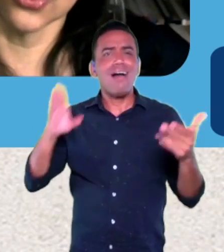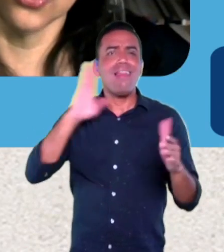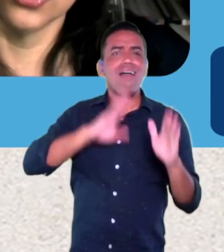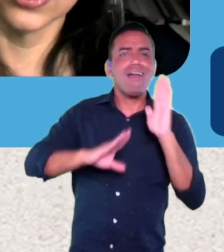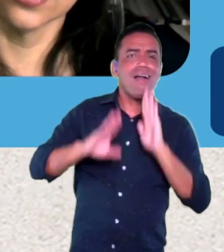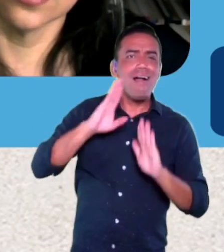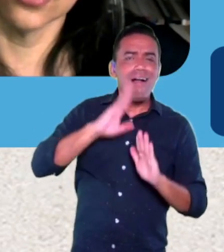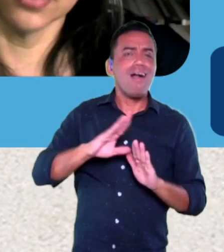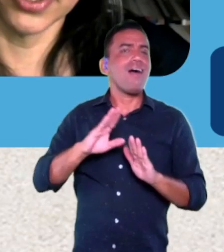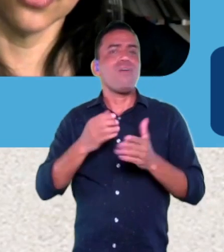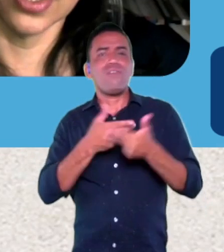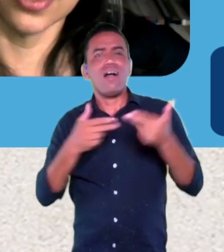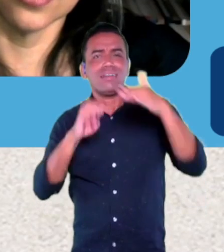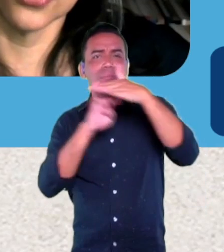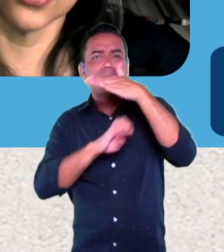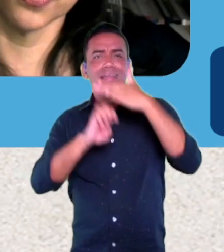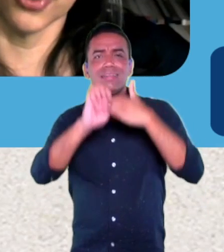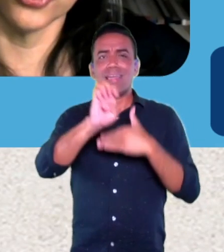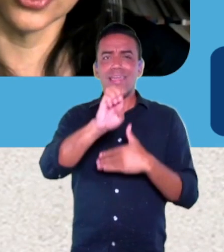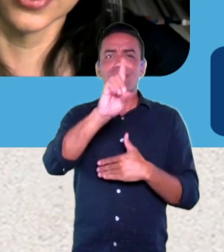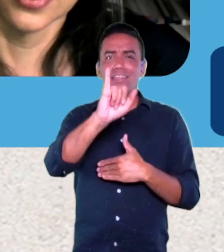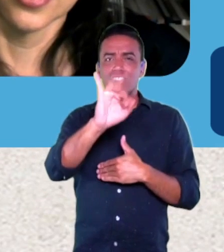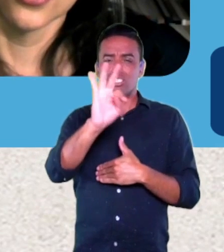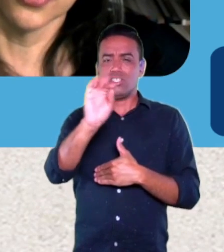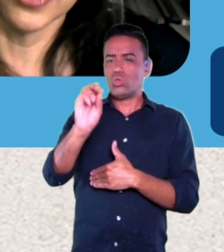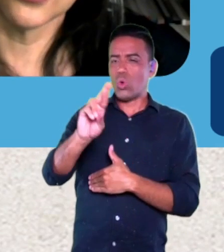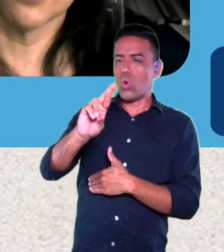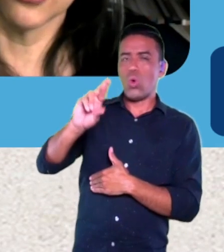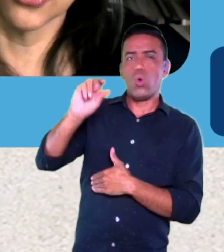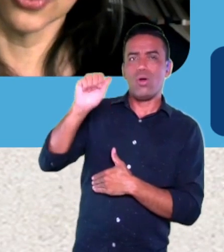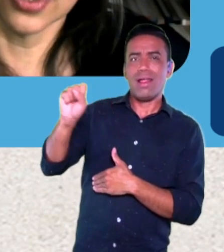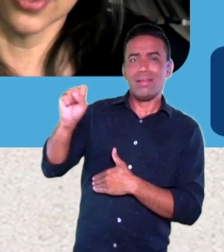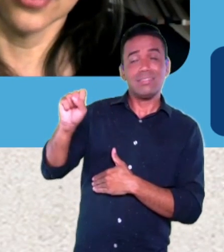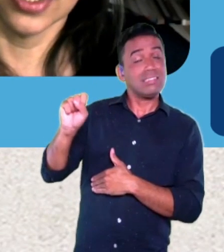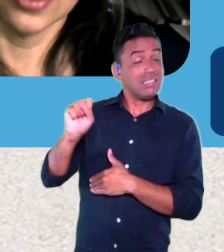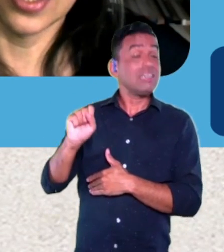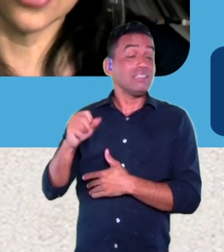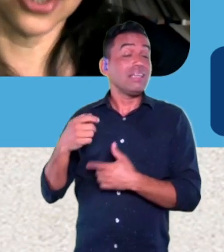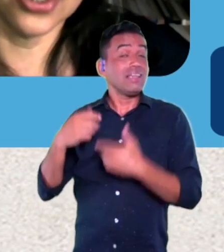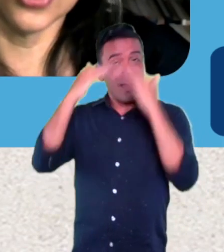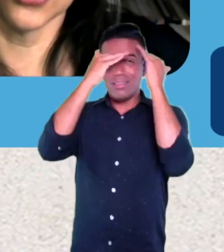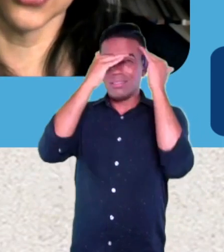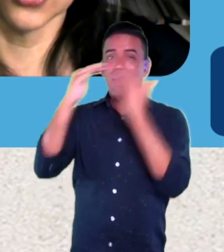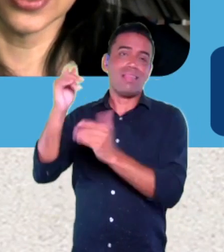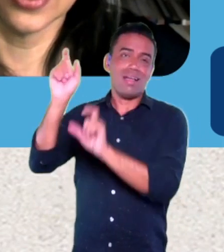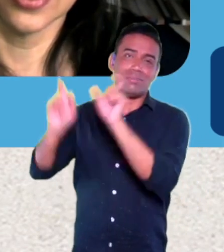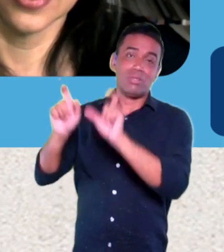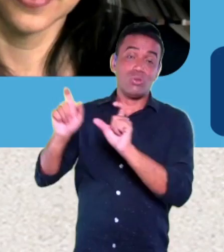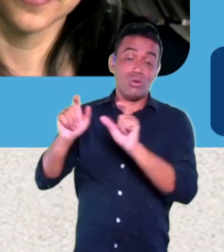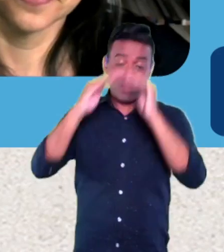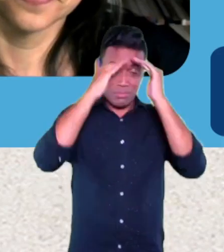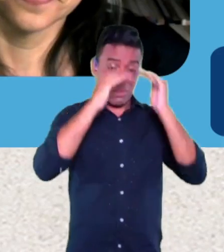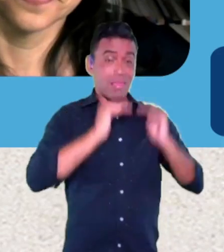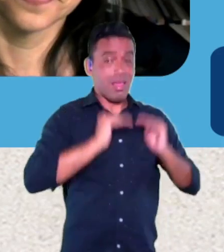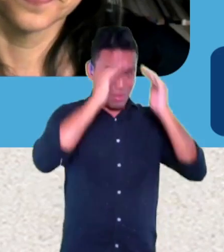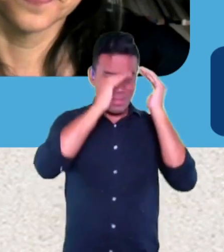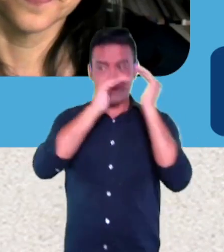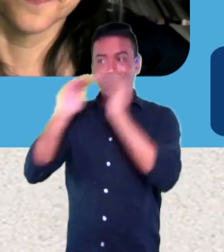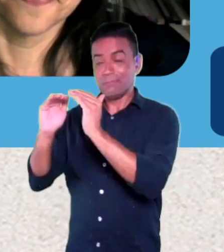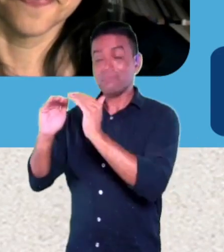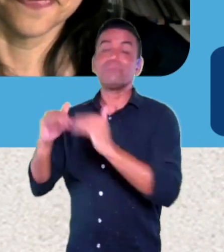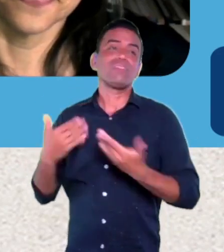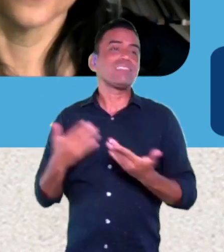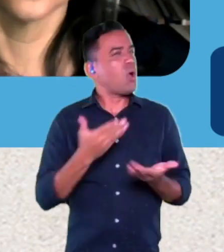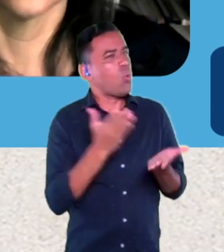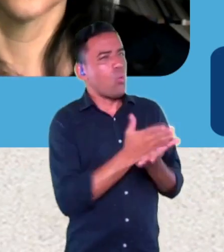muitas editoras, então também não é, a gente não pode subestimar os outros, não, nem a gente, nem os outros. Né? De qualquer forma,